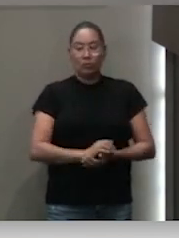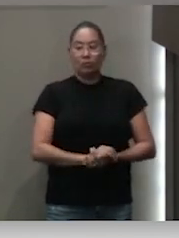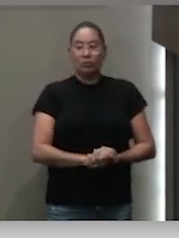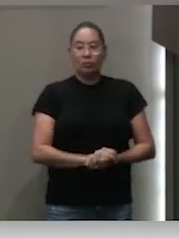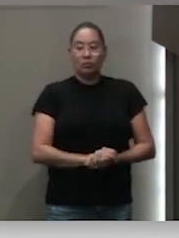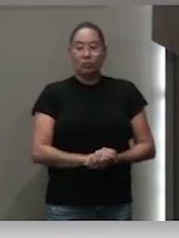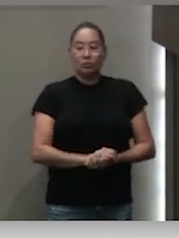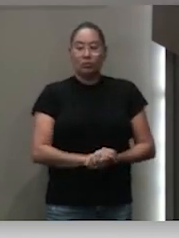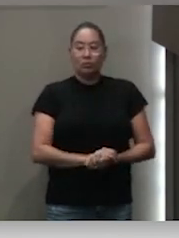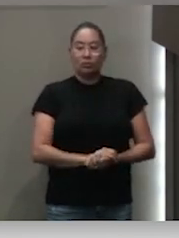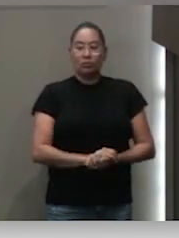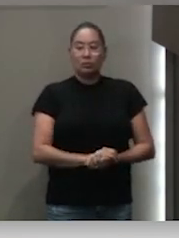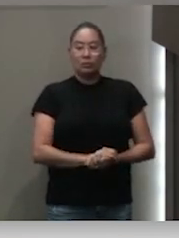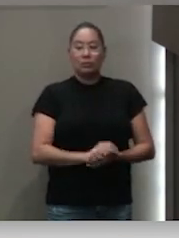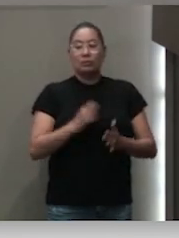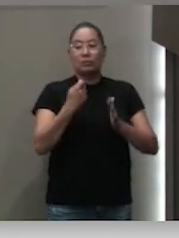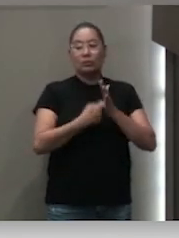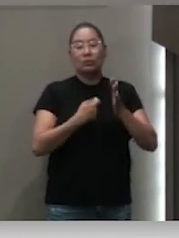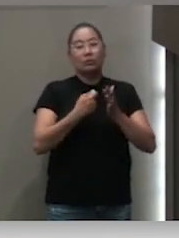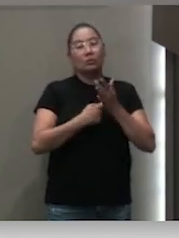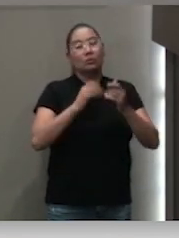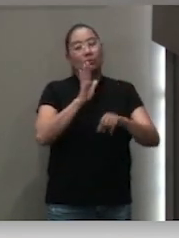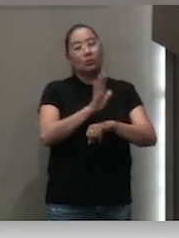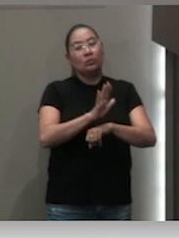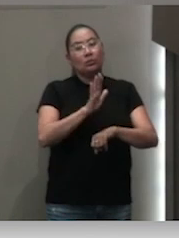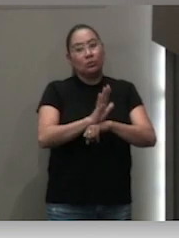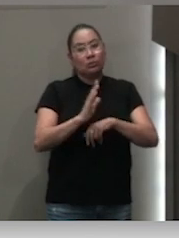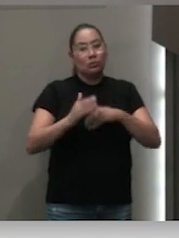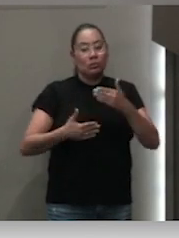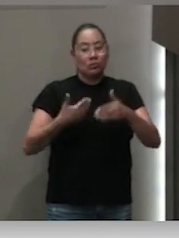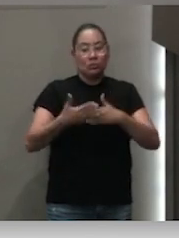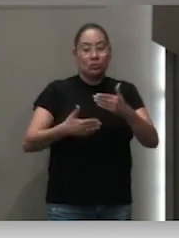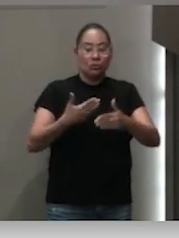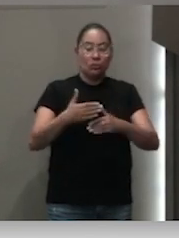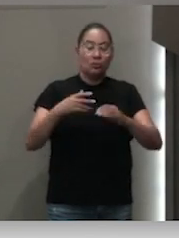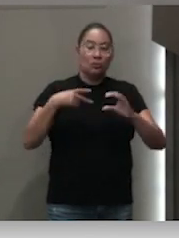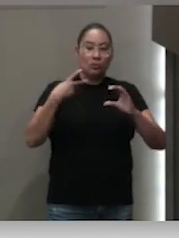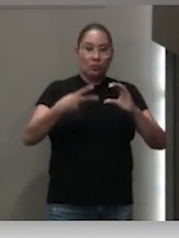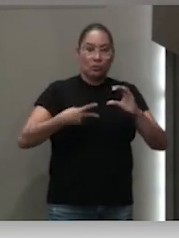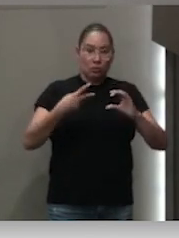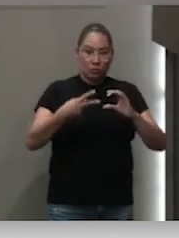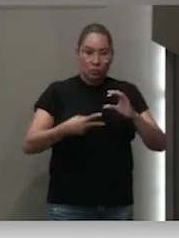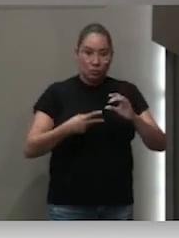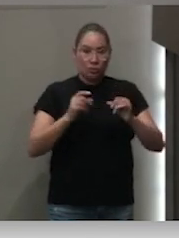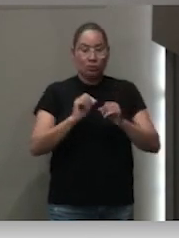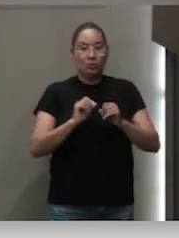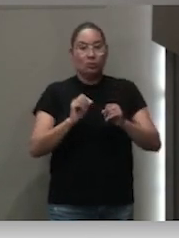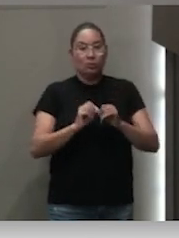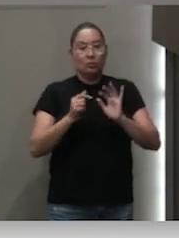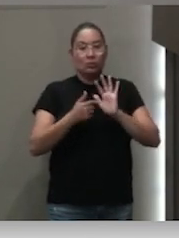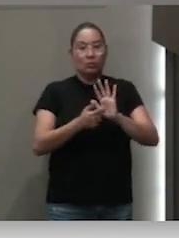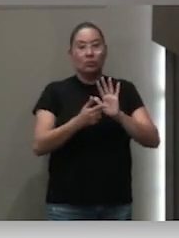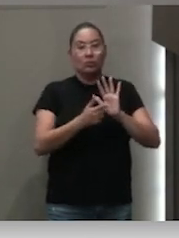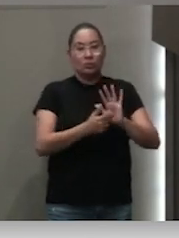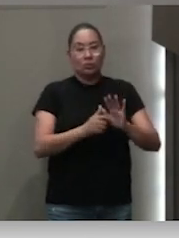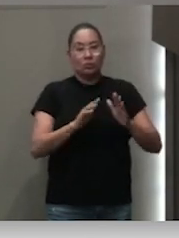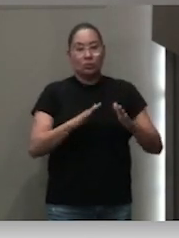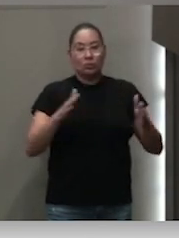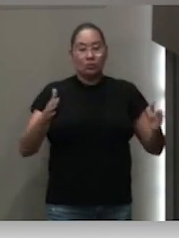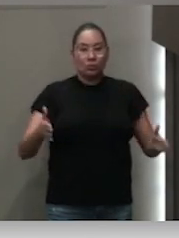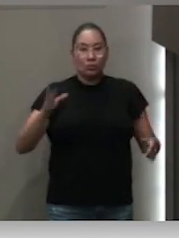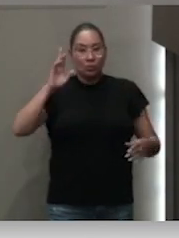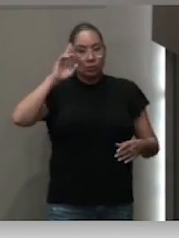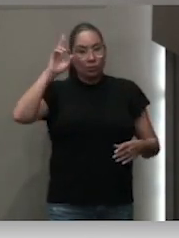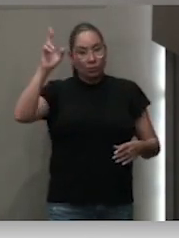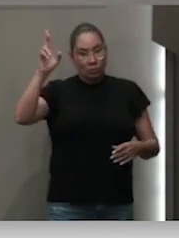brasileira tentamos ajudar no funcionamento da câmara em vários momentos e fizemos uma indicação à mesa diretora para